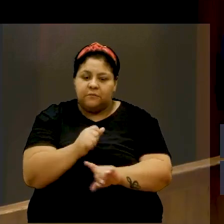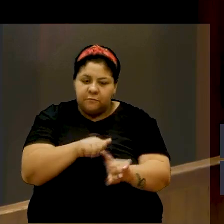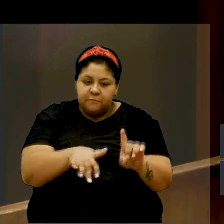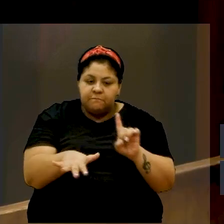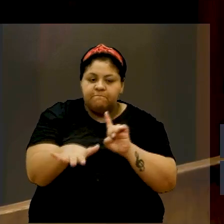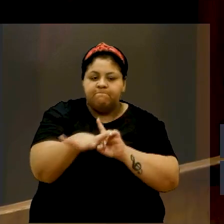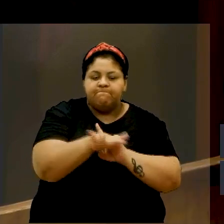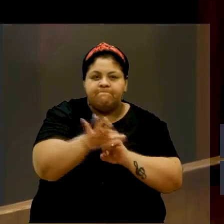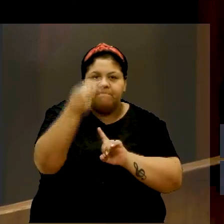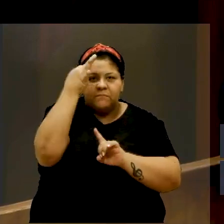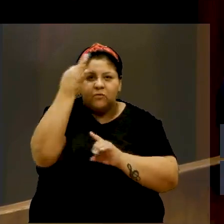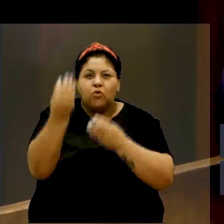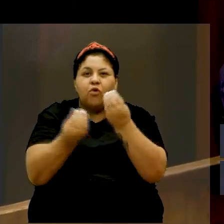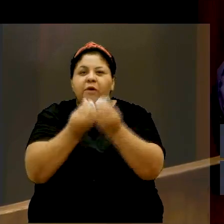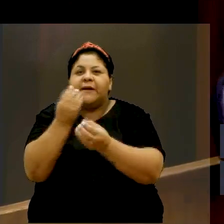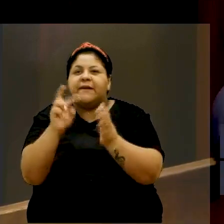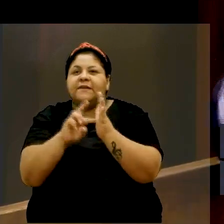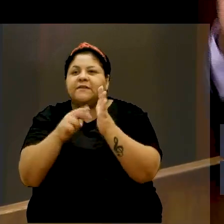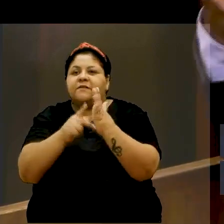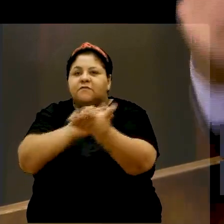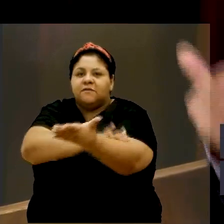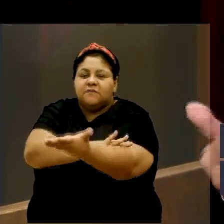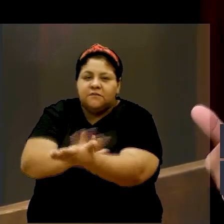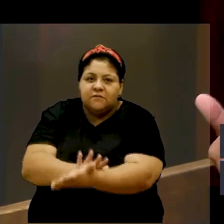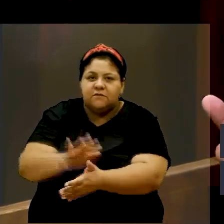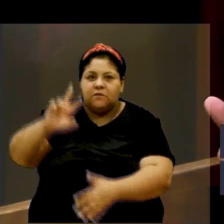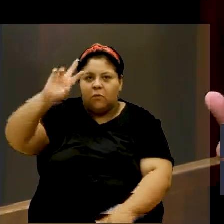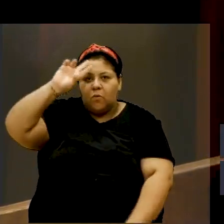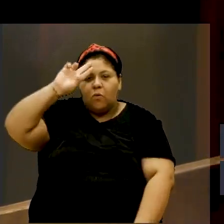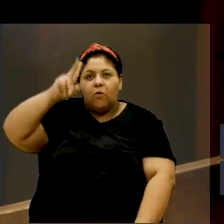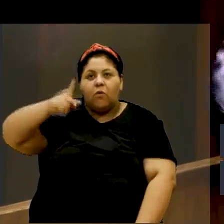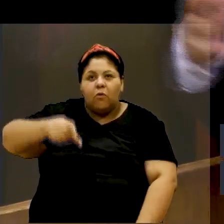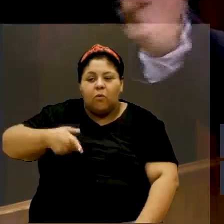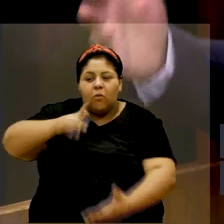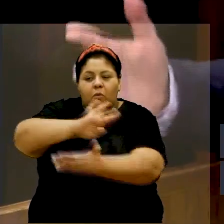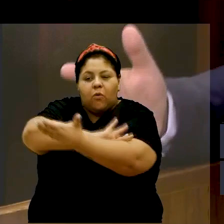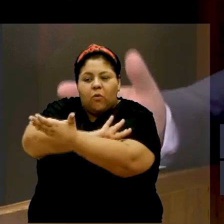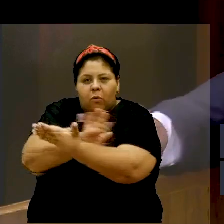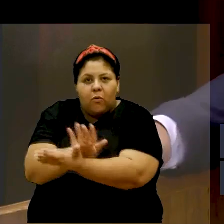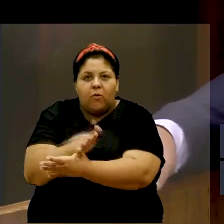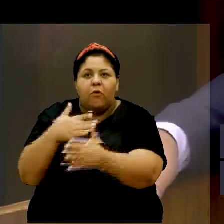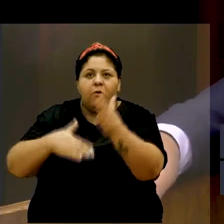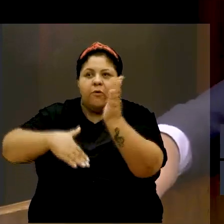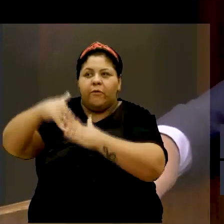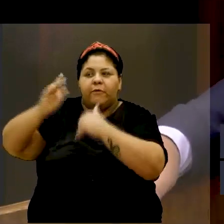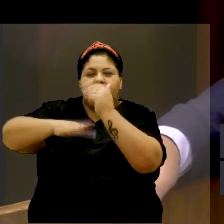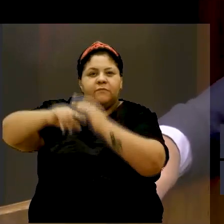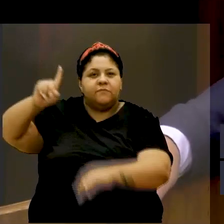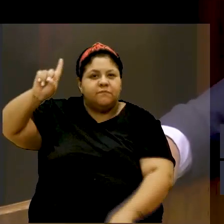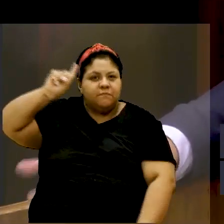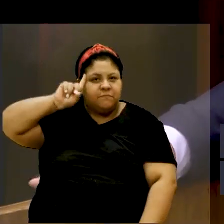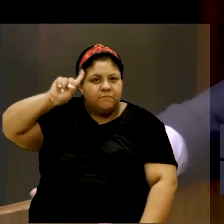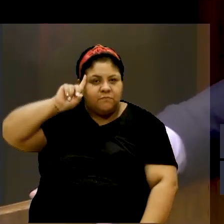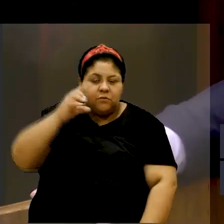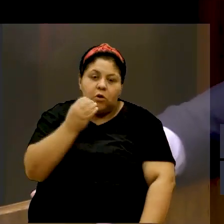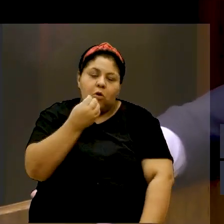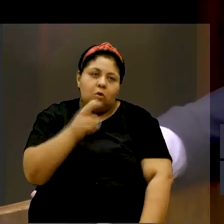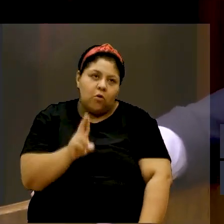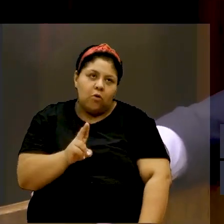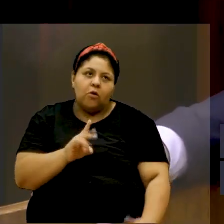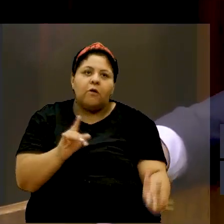sociedade entender o que é racismo, reconhecer o racismo em práticas cotidianas ou